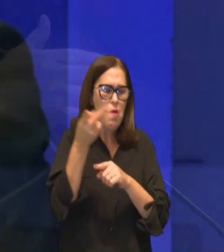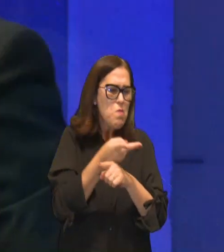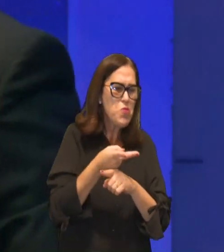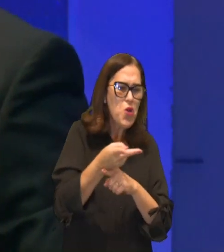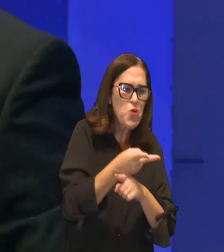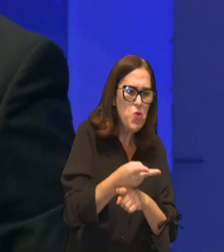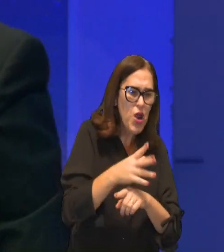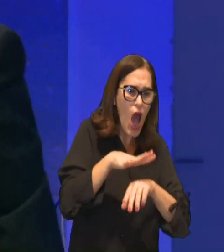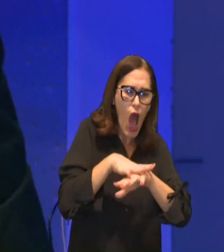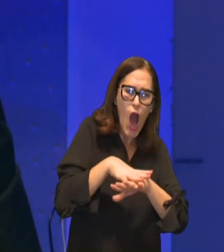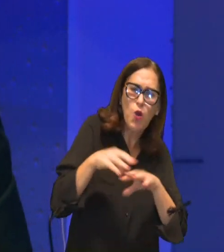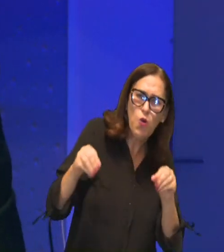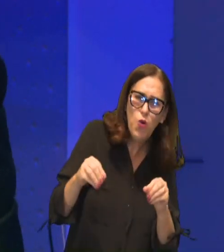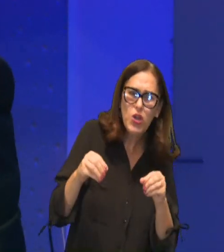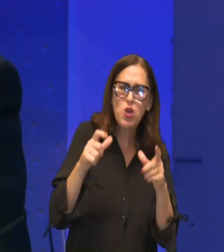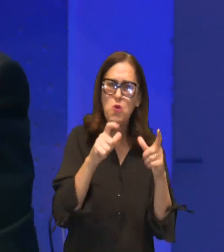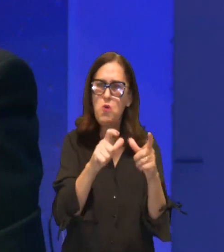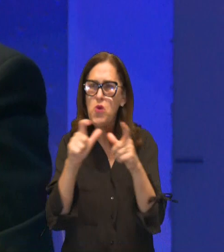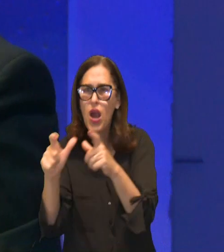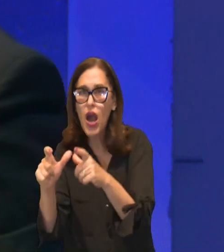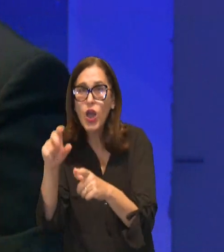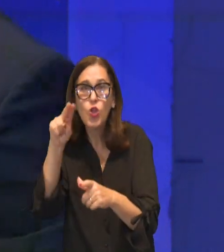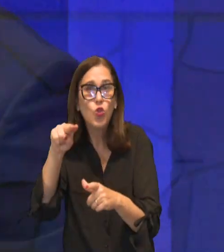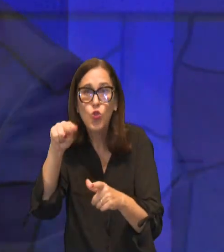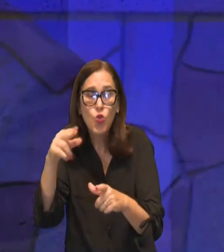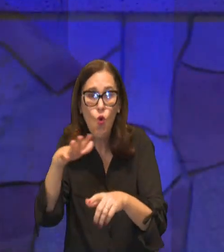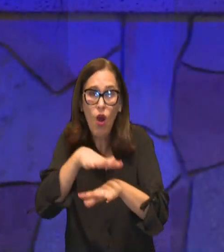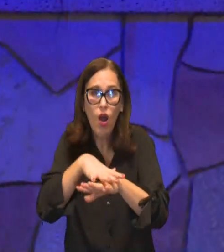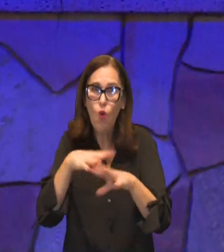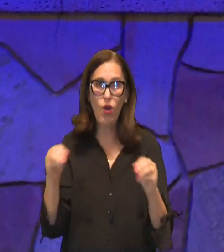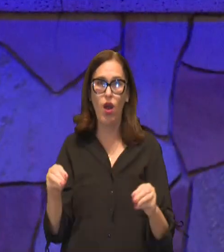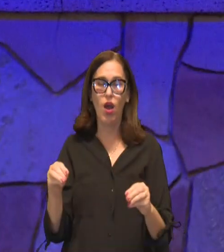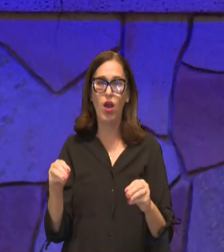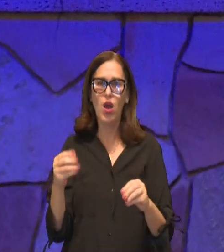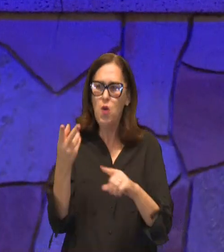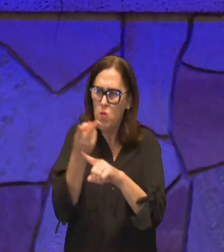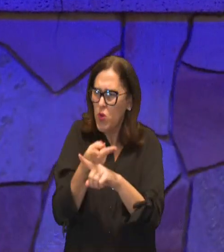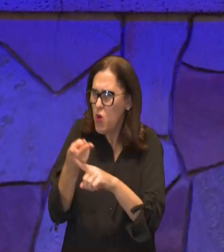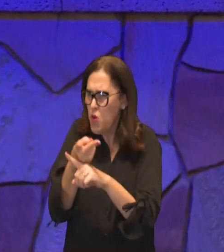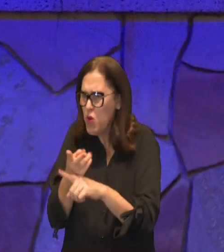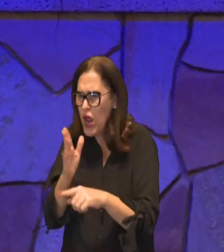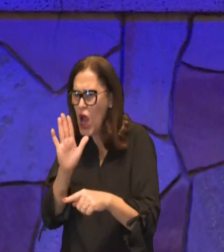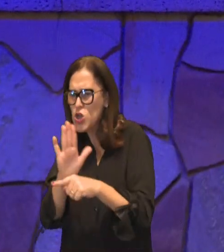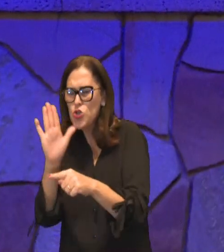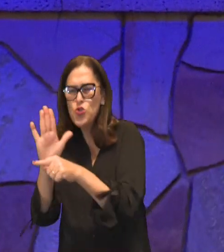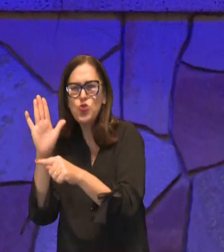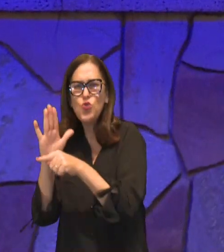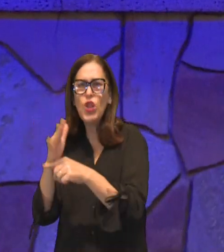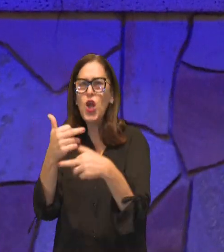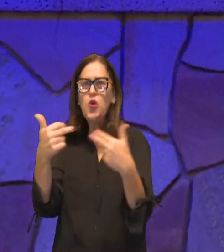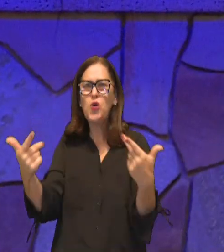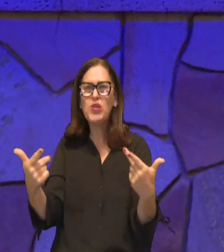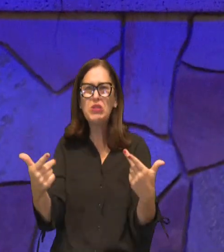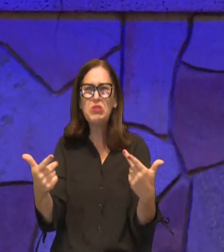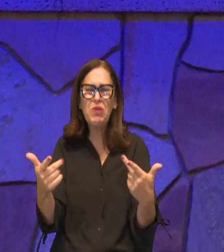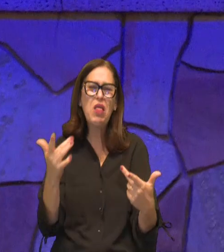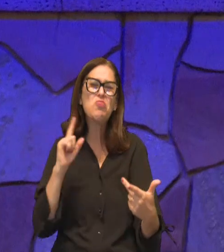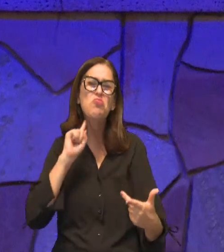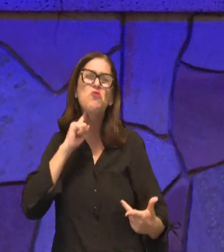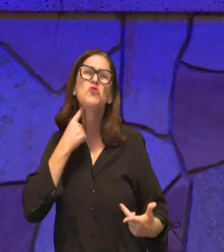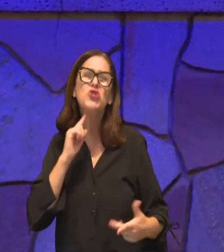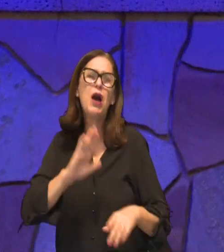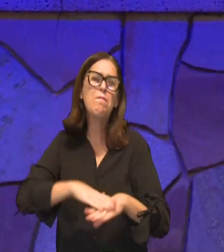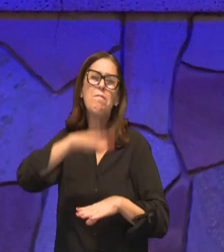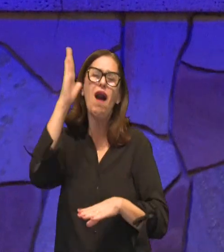sua cura em lugares que jamais poderão te curar. Não procure ajuda e cura em coisas que só vão te contaminar mais